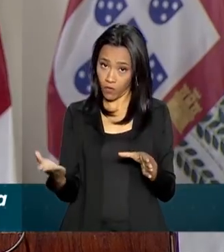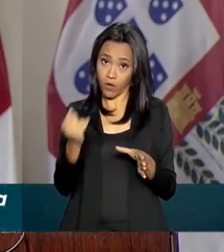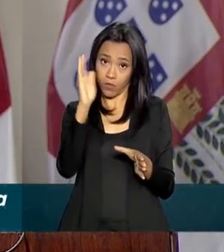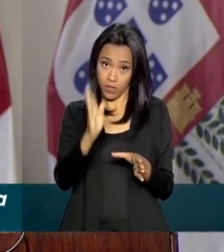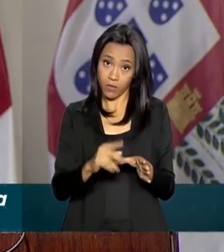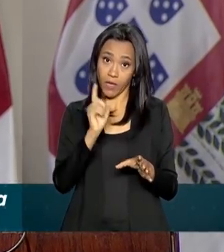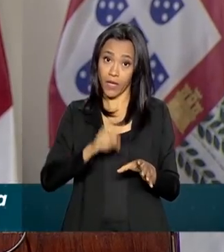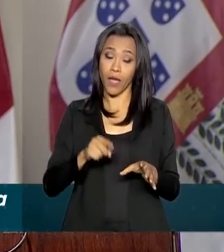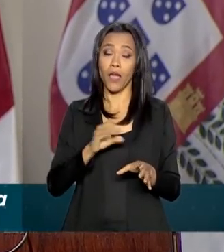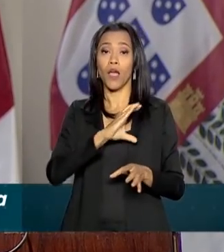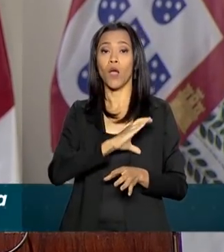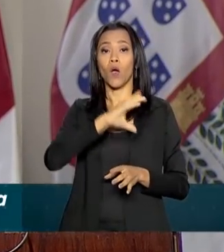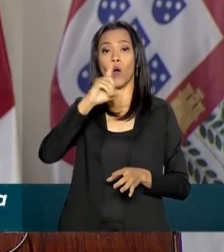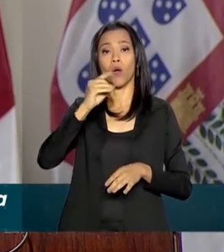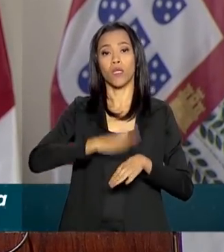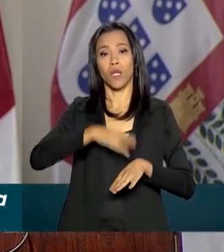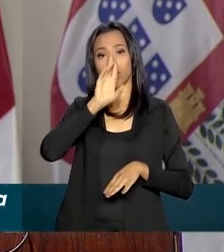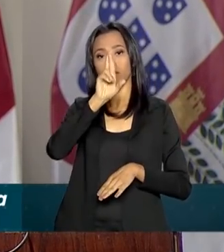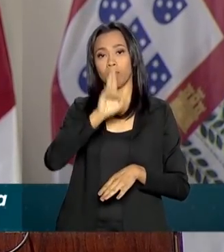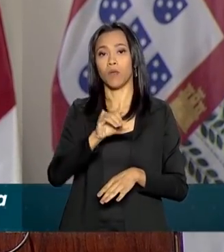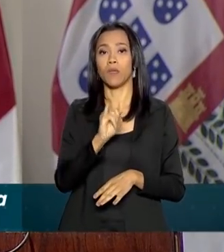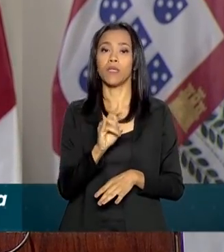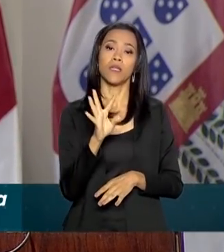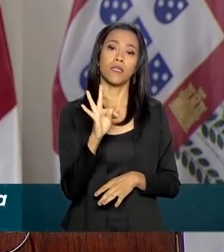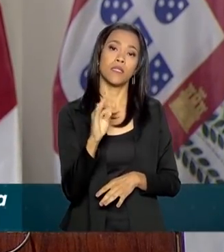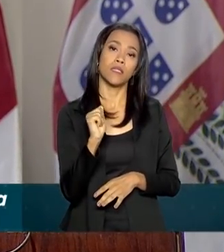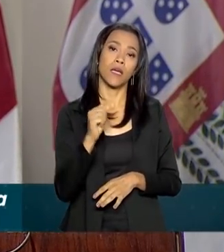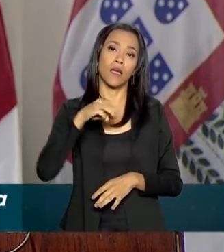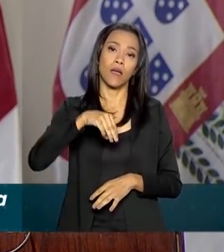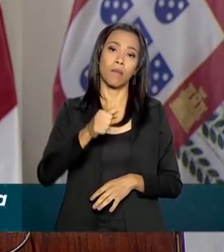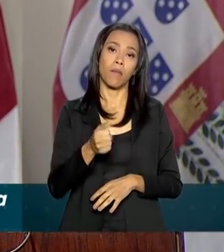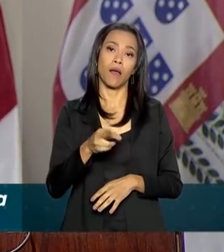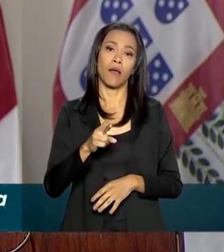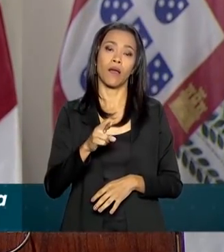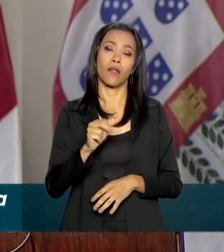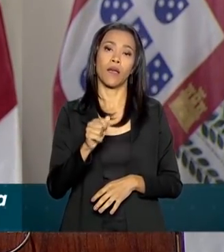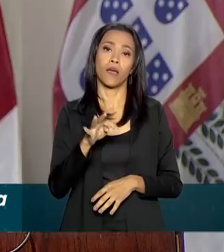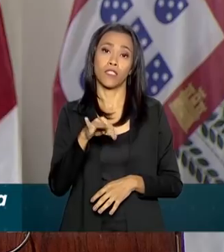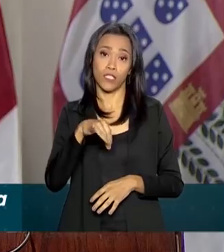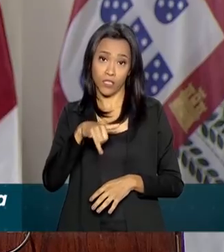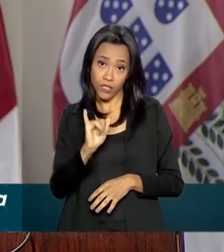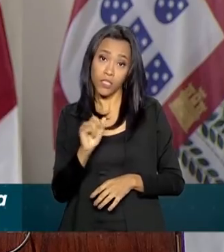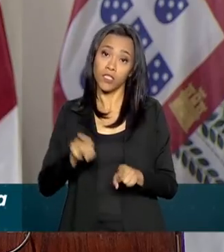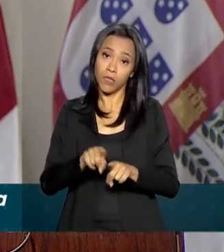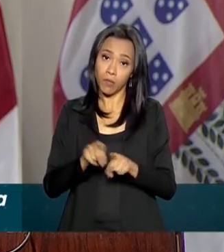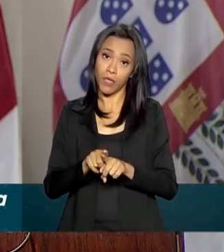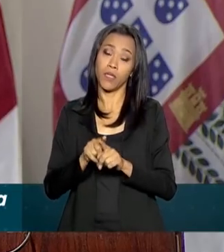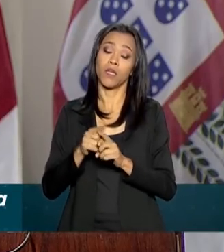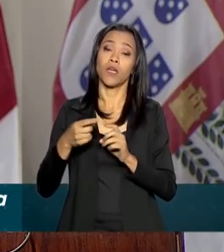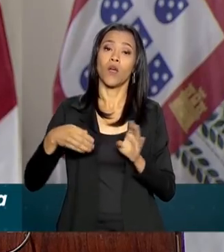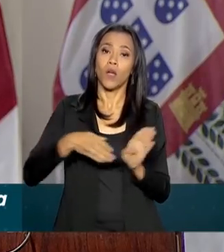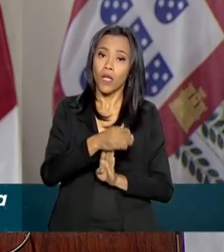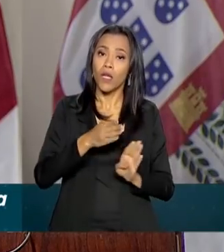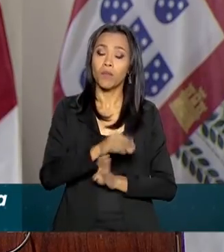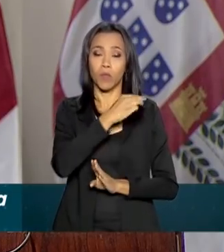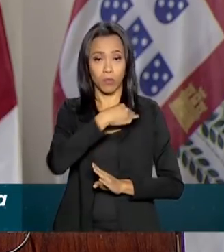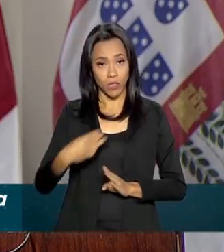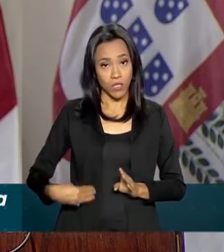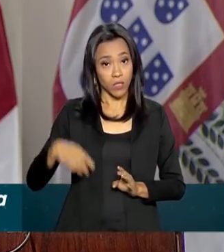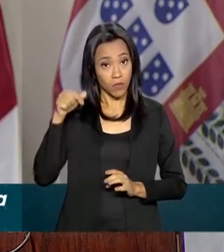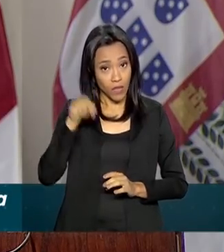capitaneado pelo ministro nessa araújo será essencial para o sucesso desse